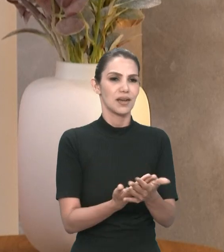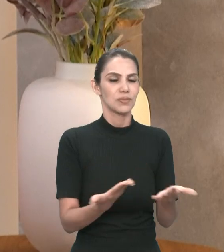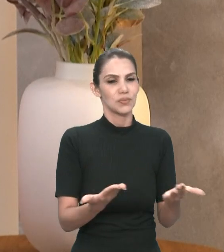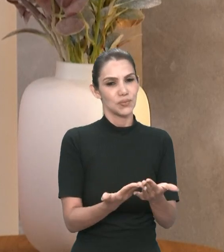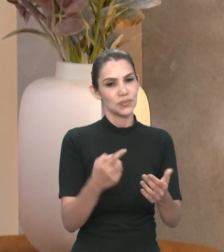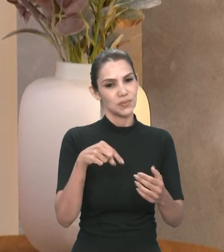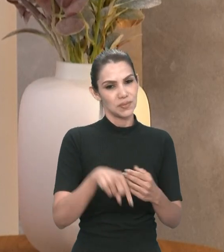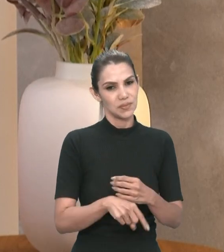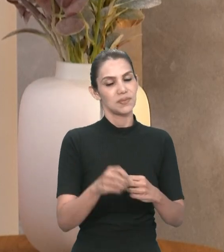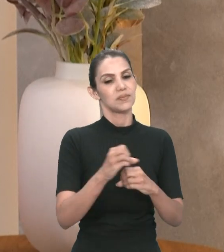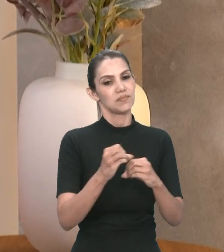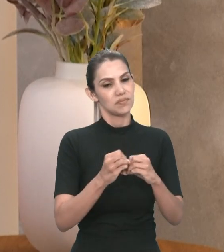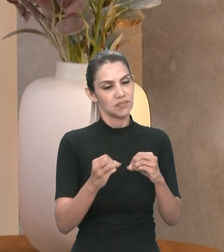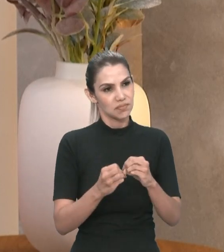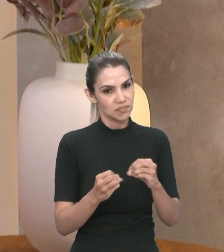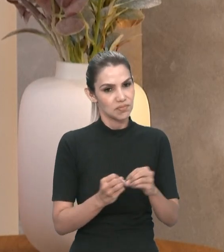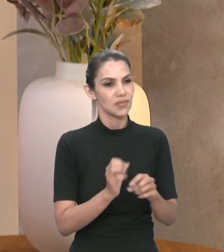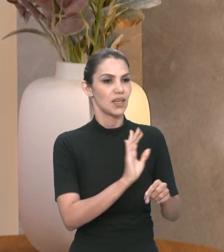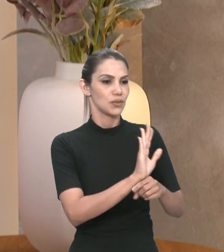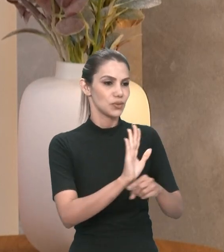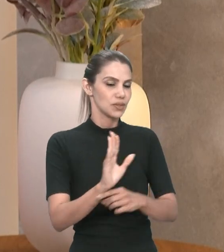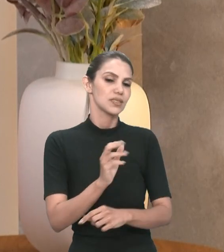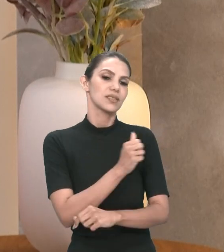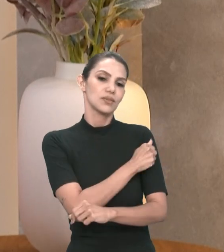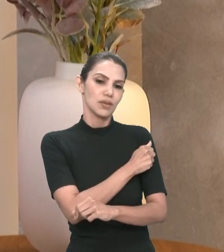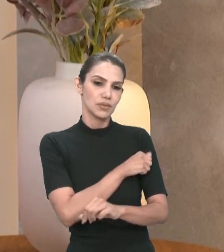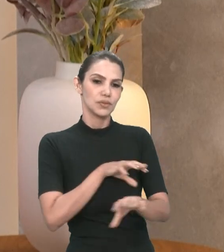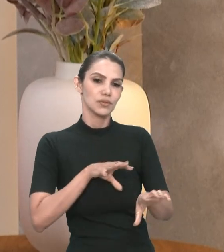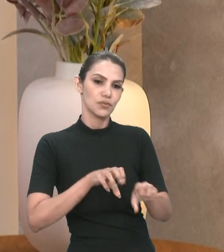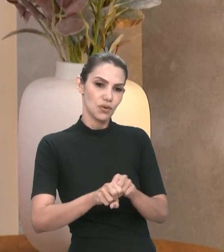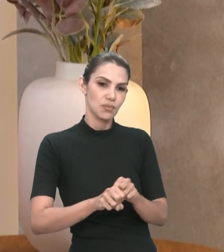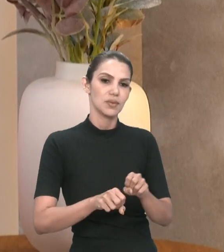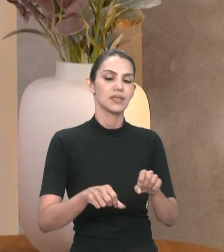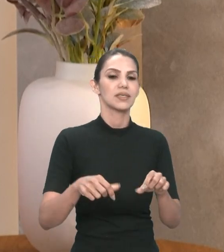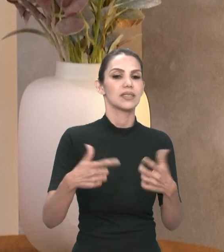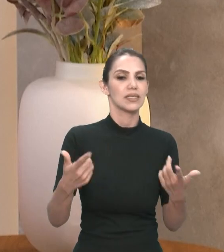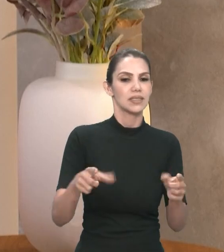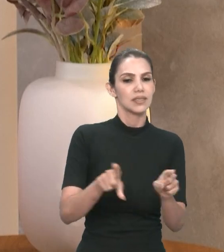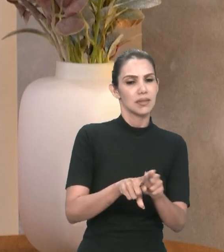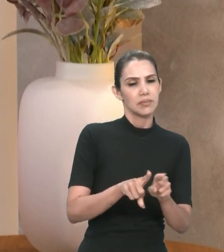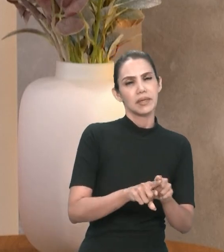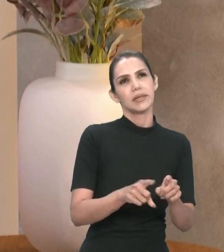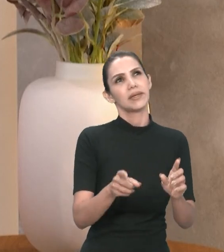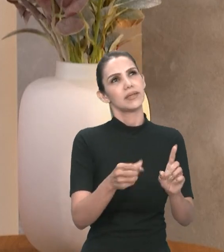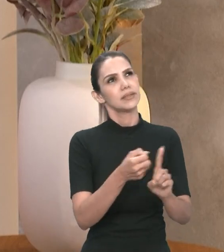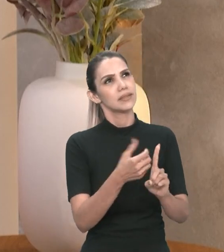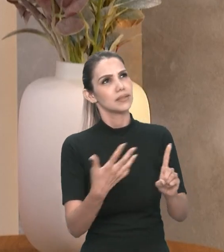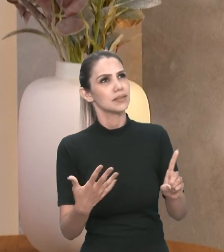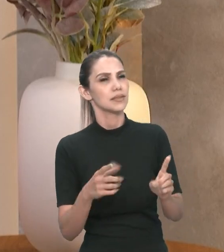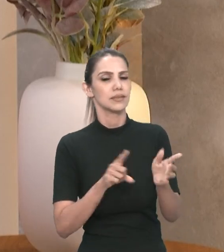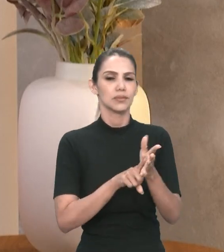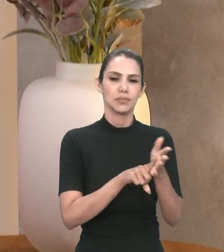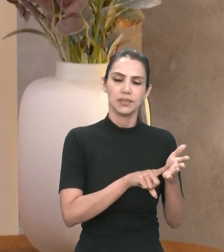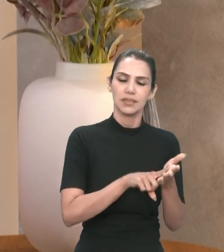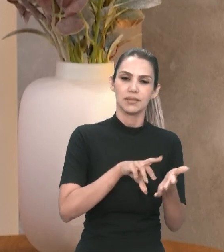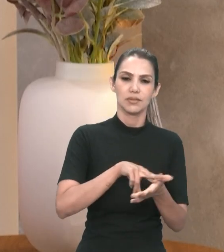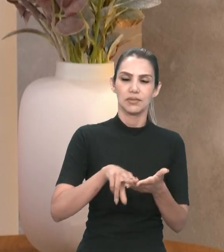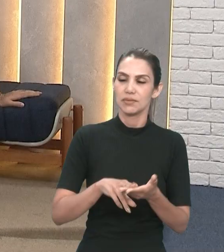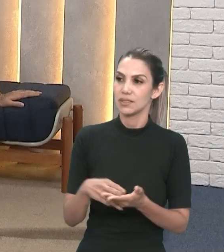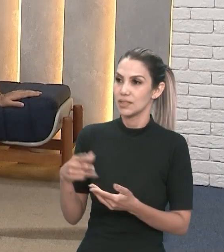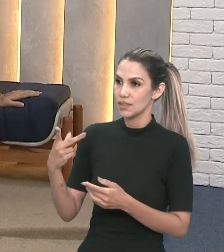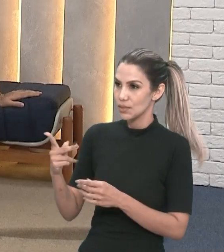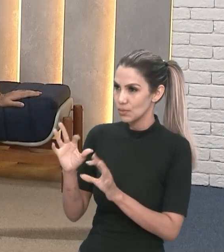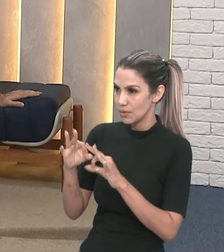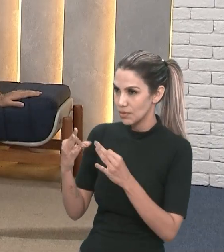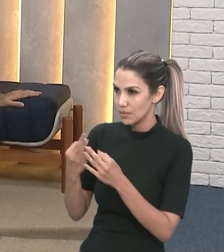profissionais, formando alunos, trabalhando com pesquisa, ensino, extensão, coordenação de curso e entre outras coisas. Família foi formada por aqui?